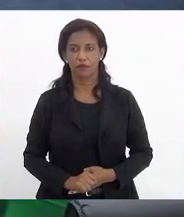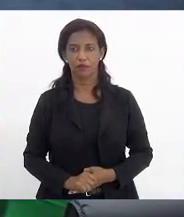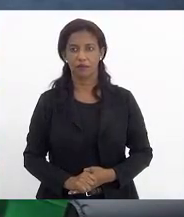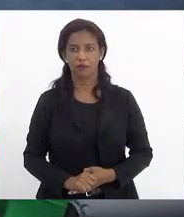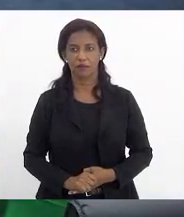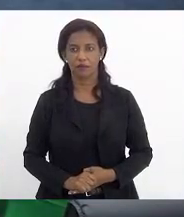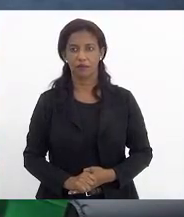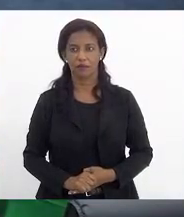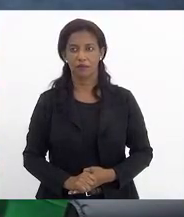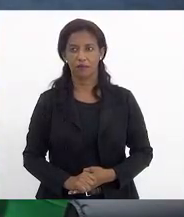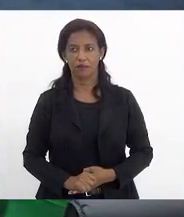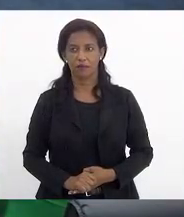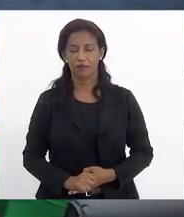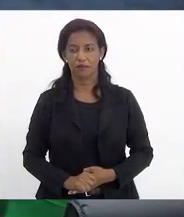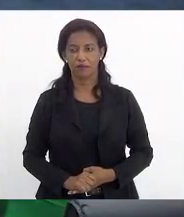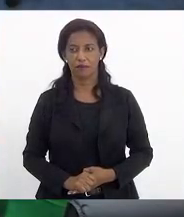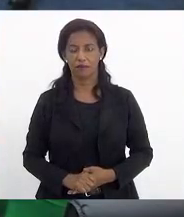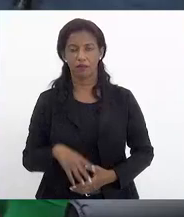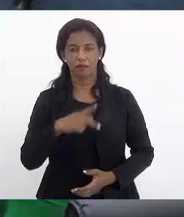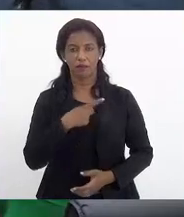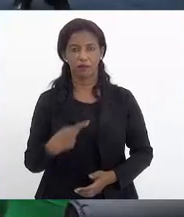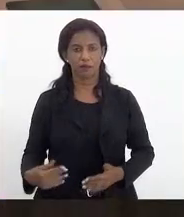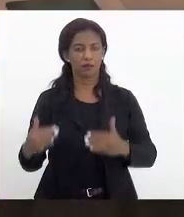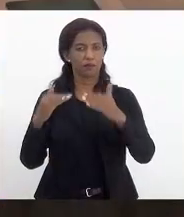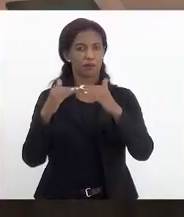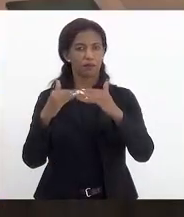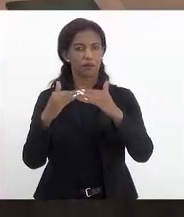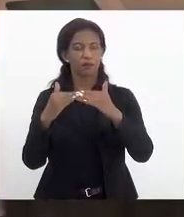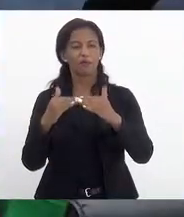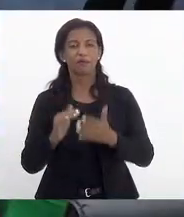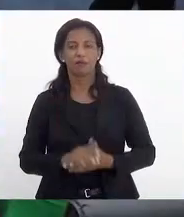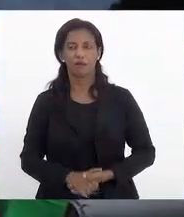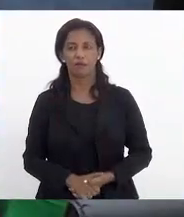Próximo jogo vai ser. Presidente, parecer favorável.